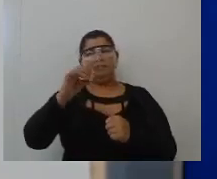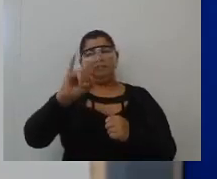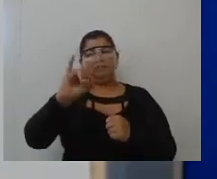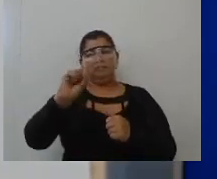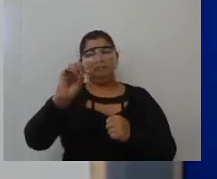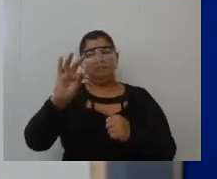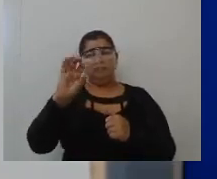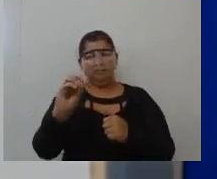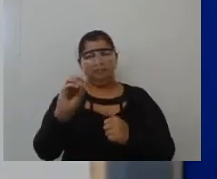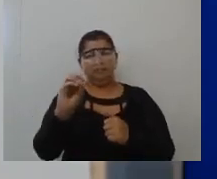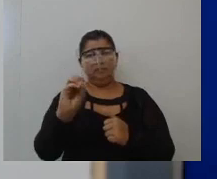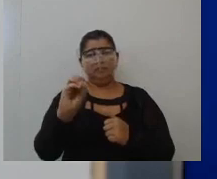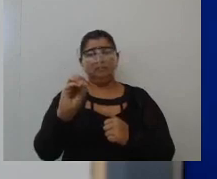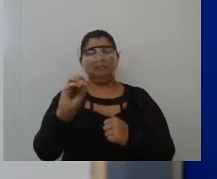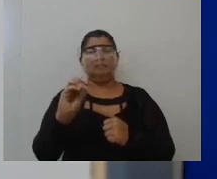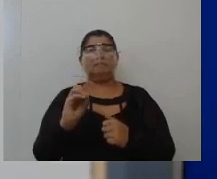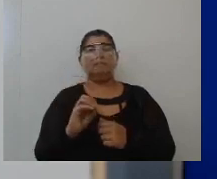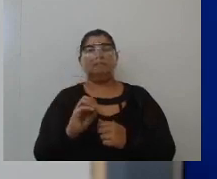por isto,